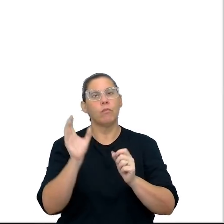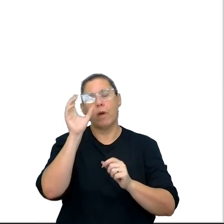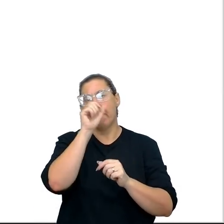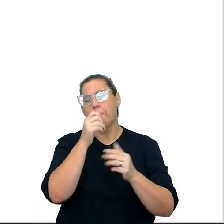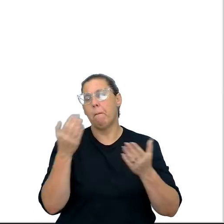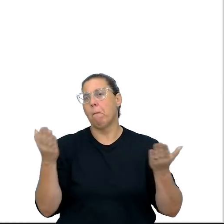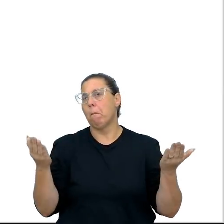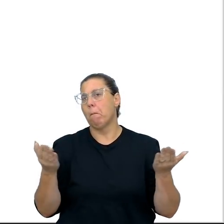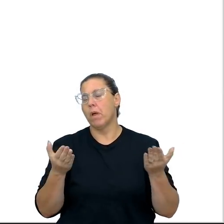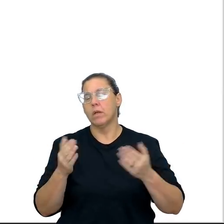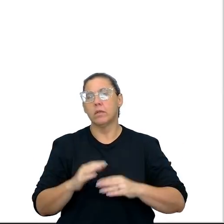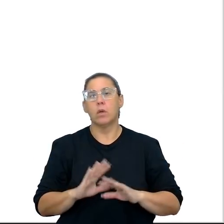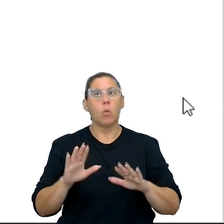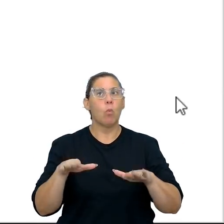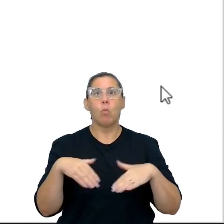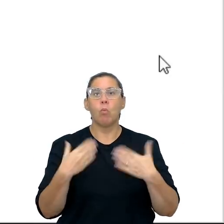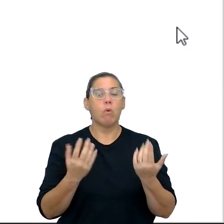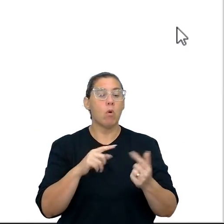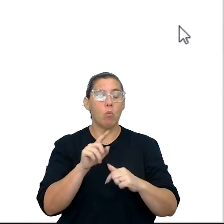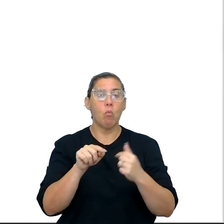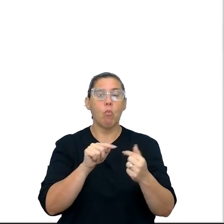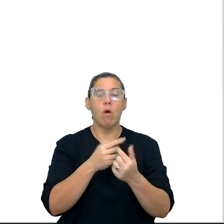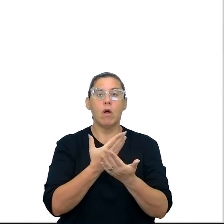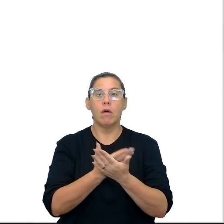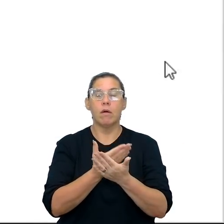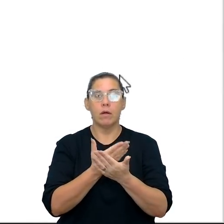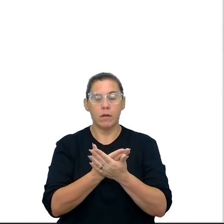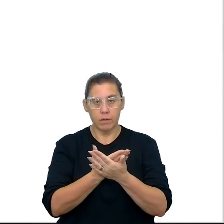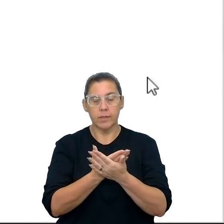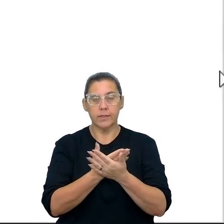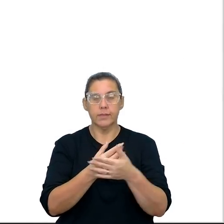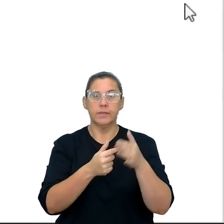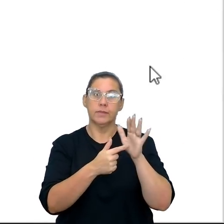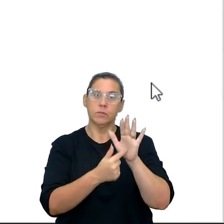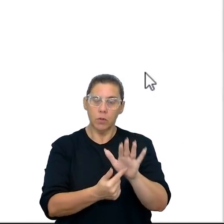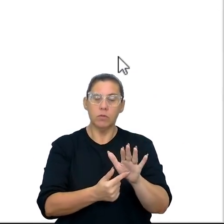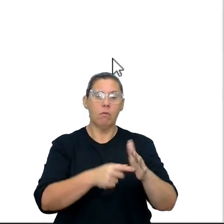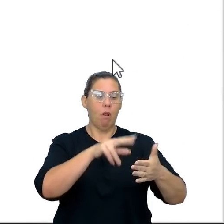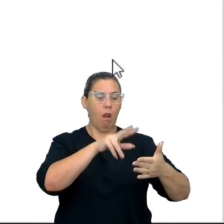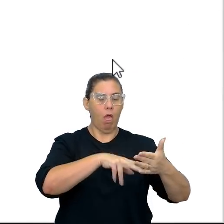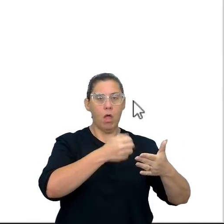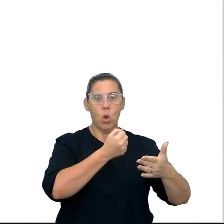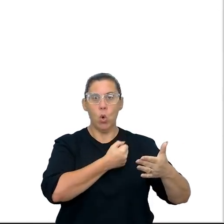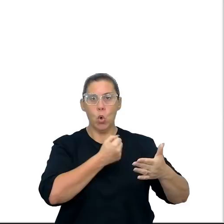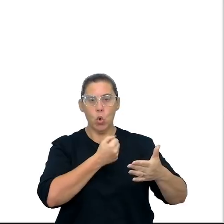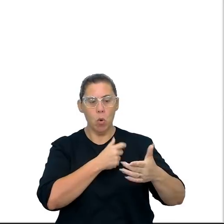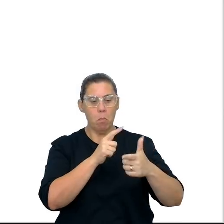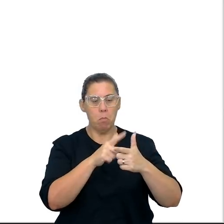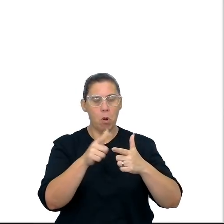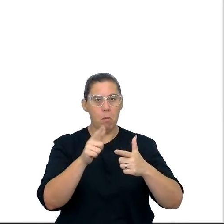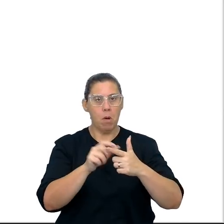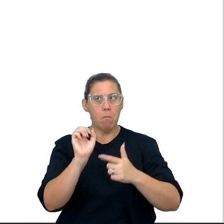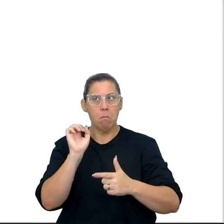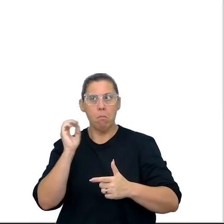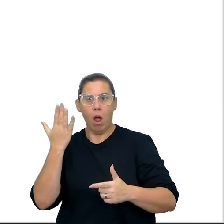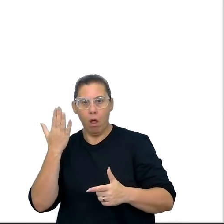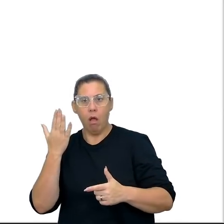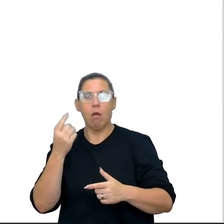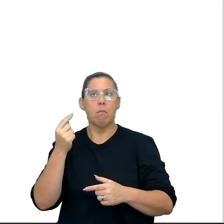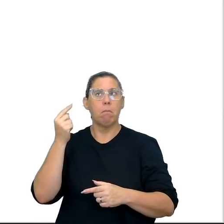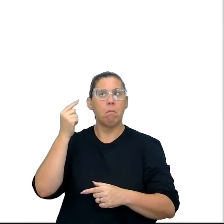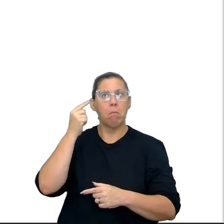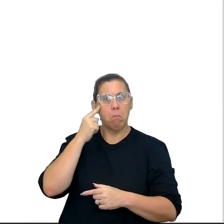aprender, ou seja, qual que é o objetivo dessa aula. Então, ele já traz, vamos ler números, resolver problemas e